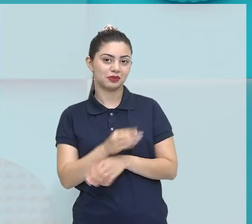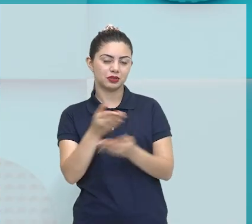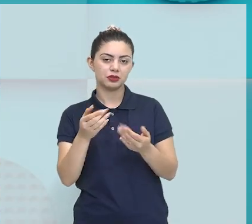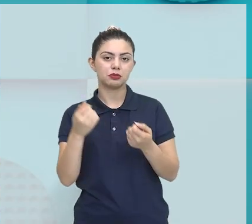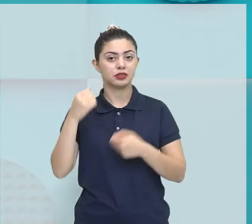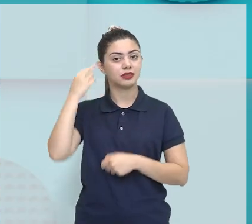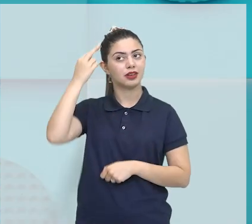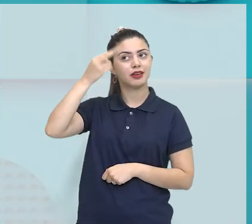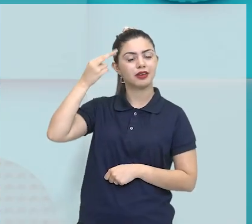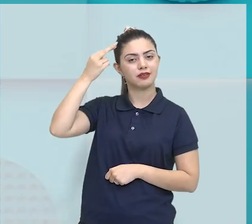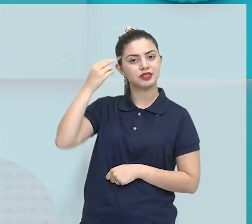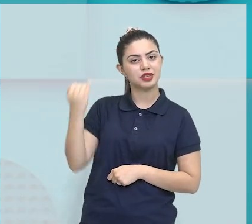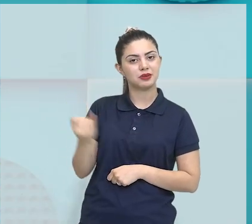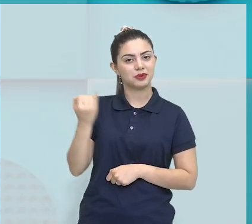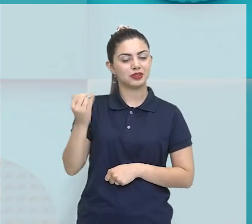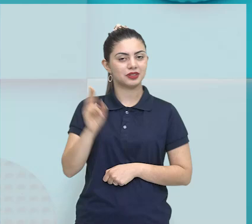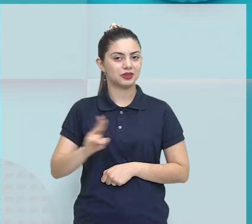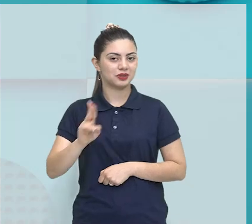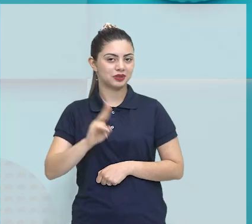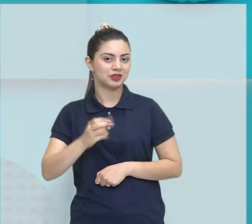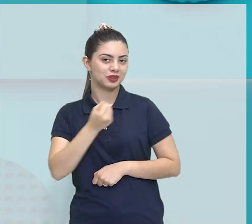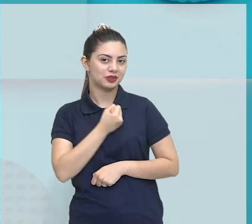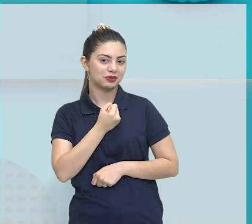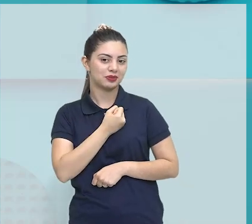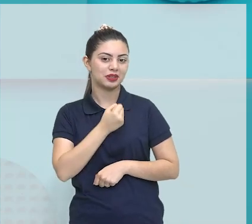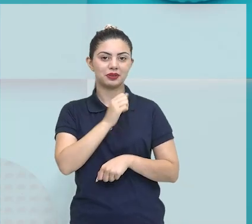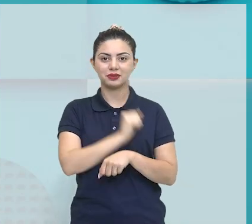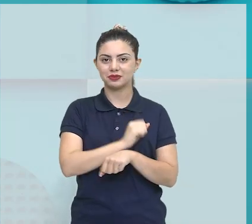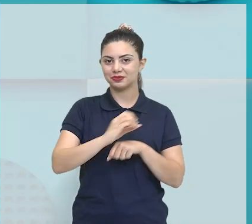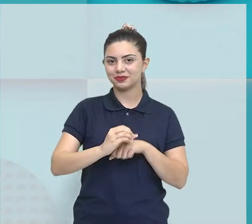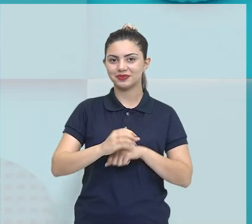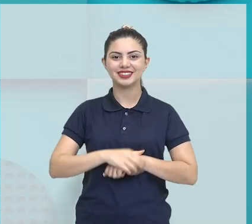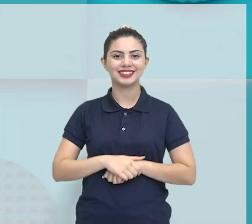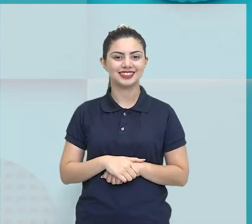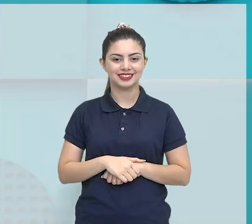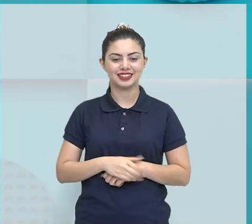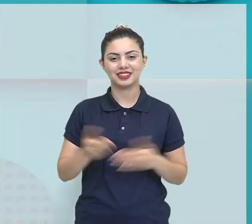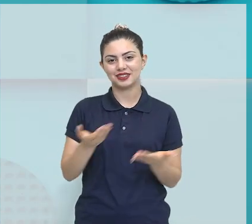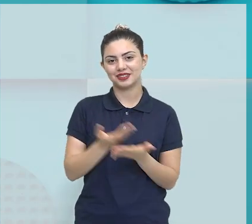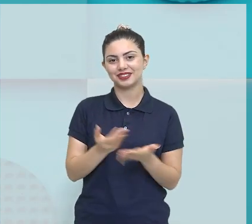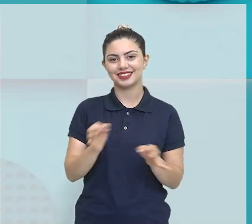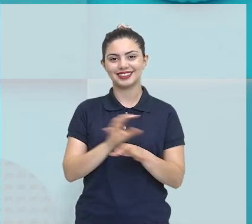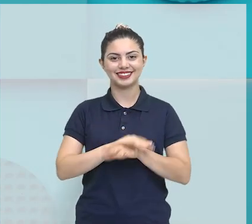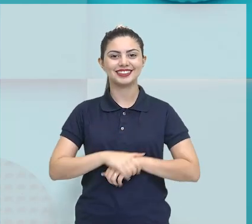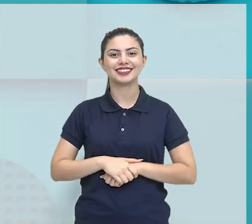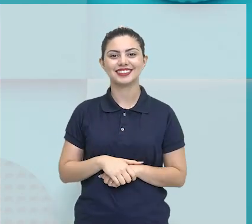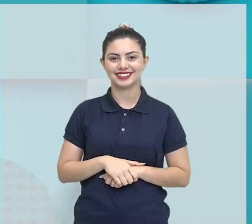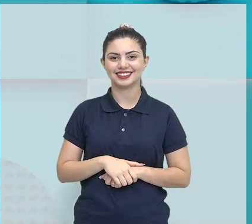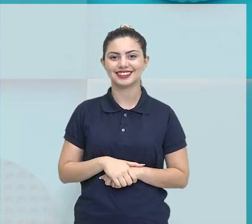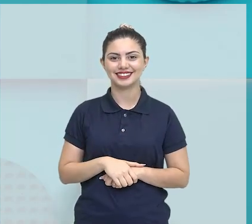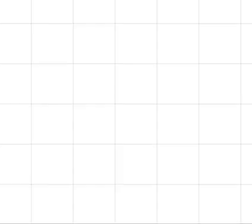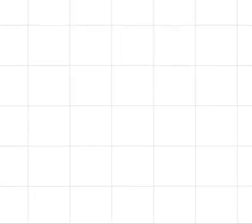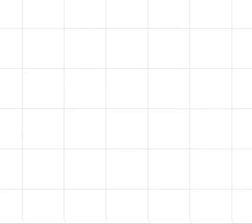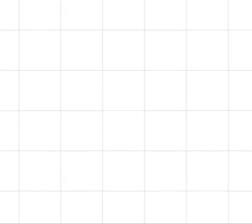da importância dele, do numeral e do artigo. Finalizamos aqui a nossa aula.